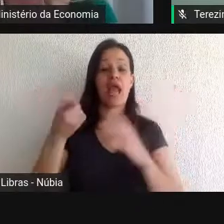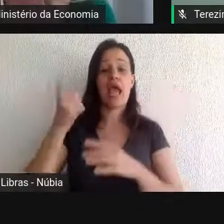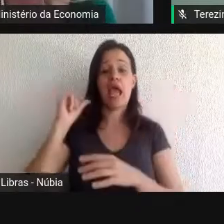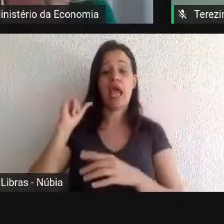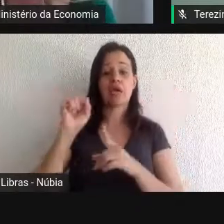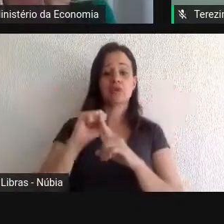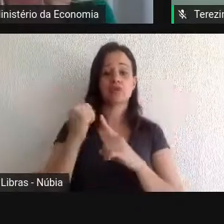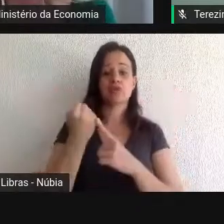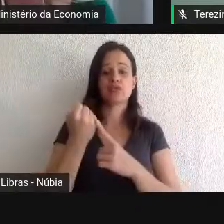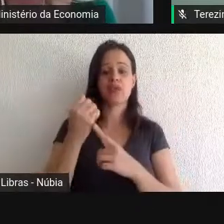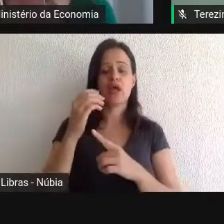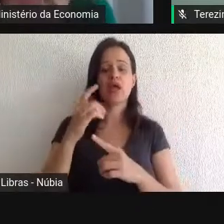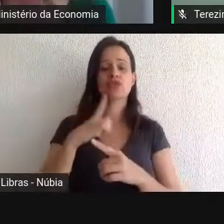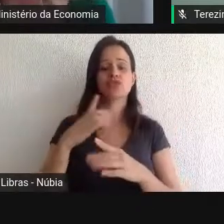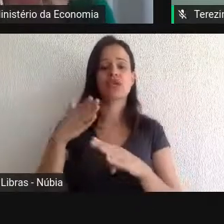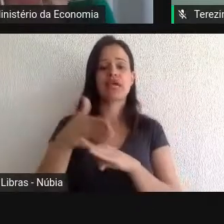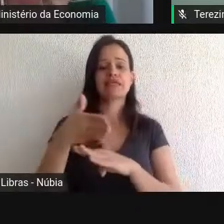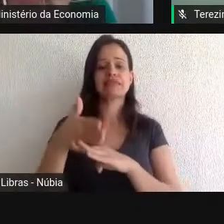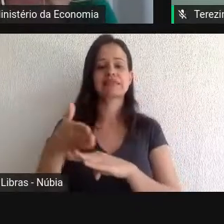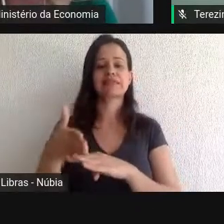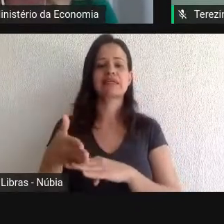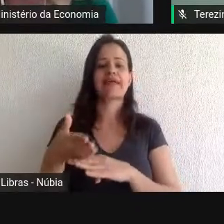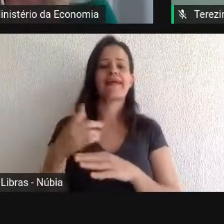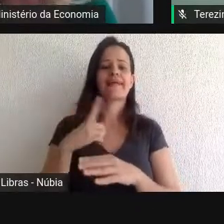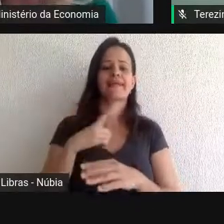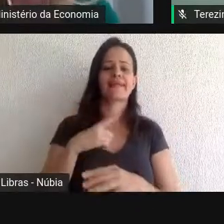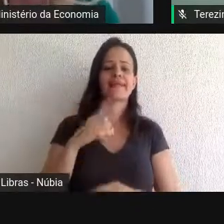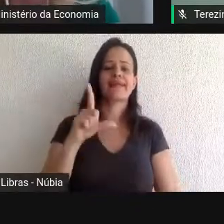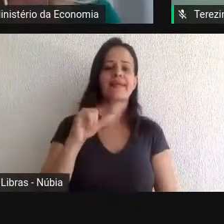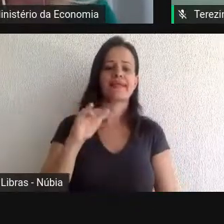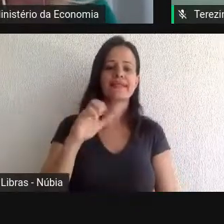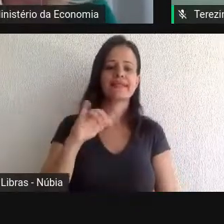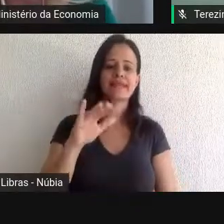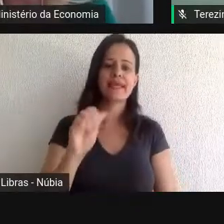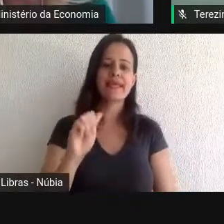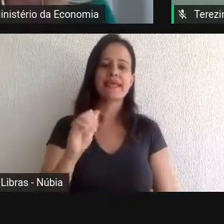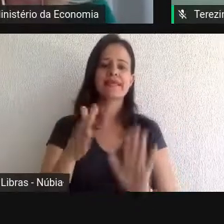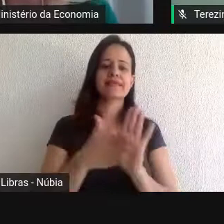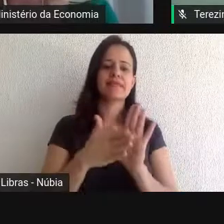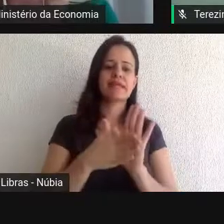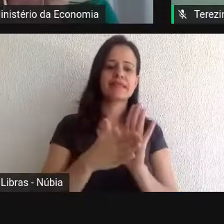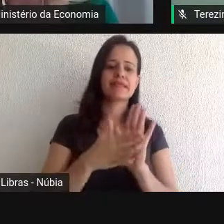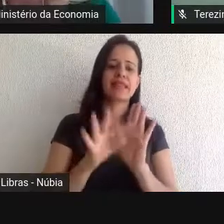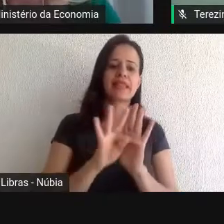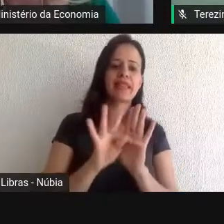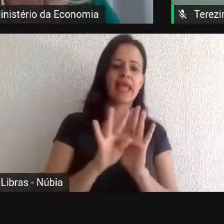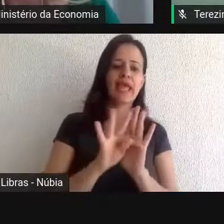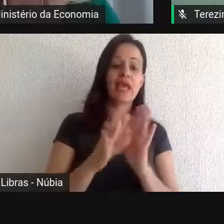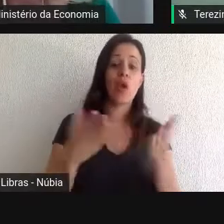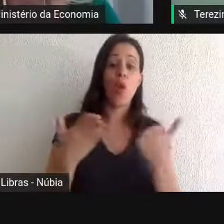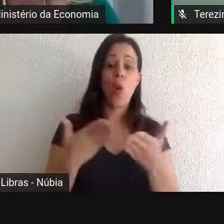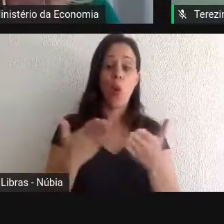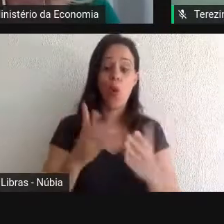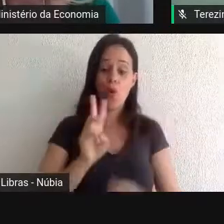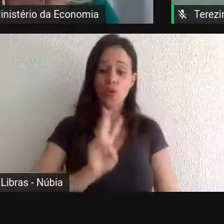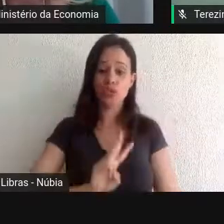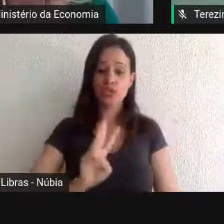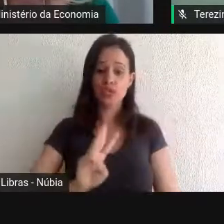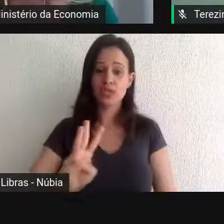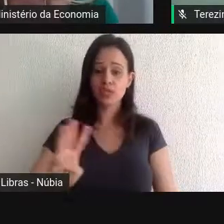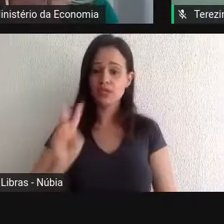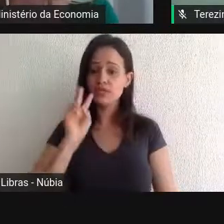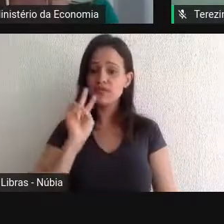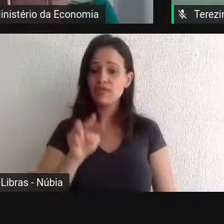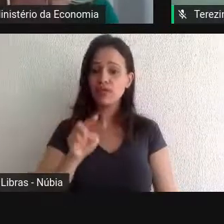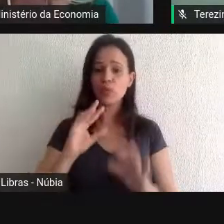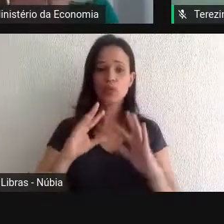relação ao licenciamento, tinha acesso à licença, a um parecer técnico. Hoje, com o processo eletrônico em toda a